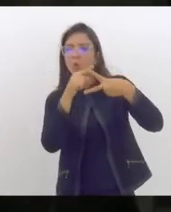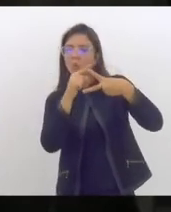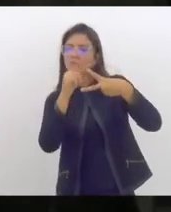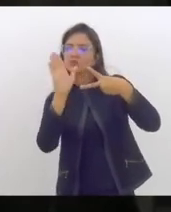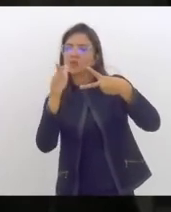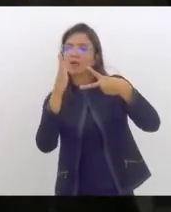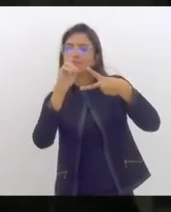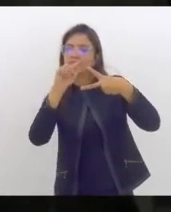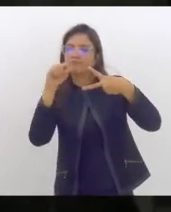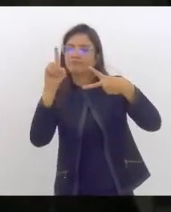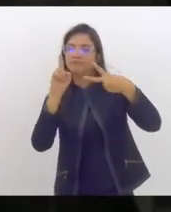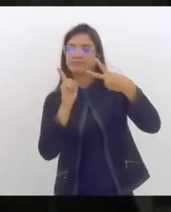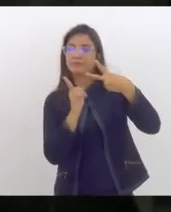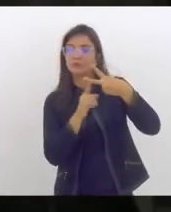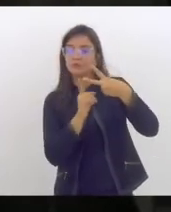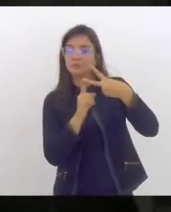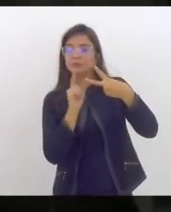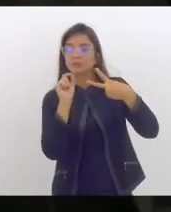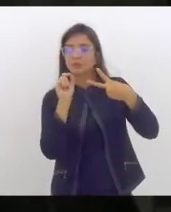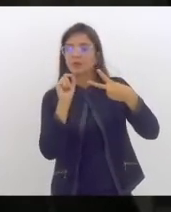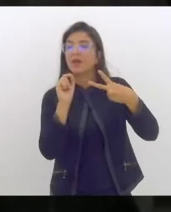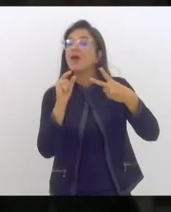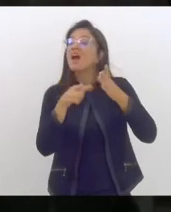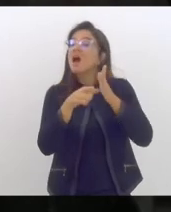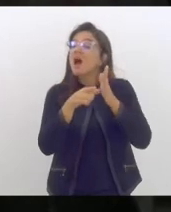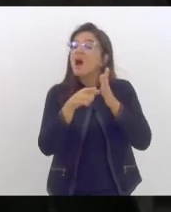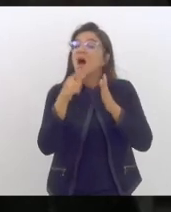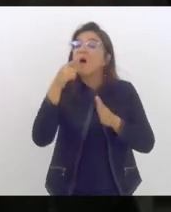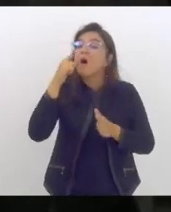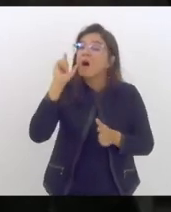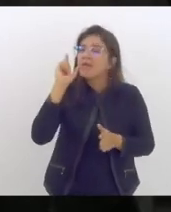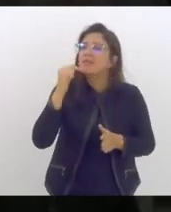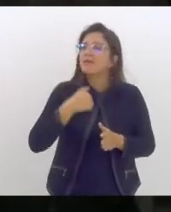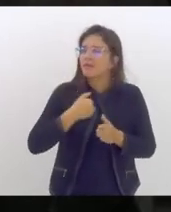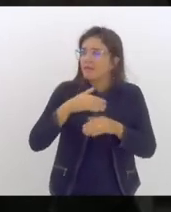que até conversei com a senhora no dia de ontem.